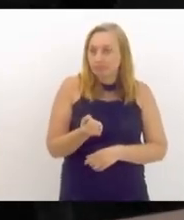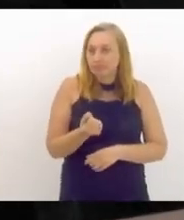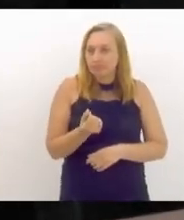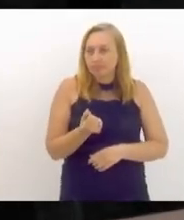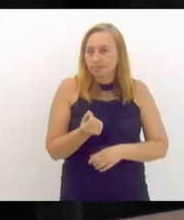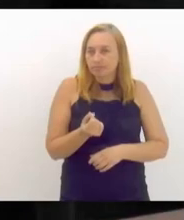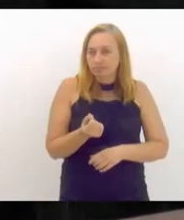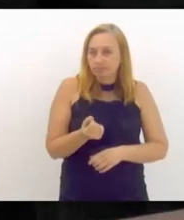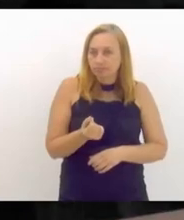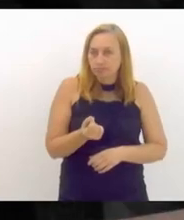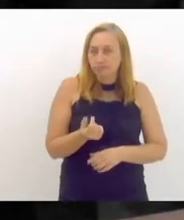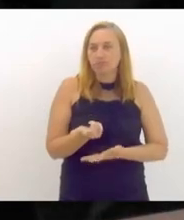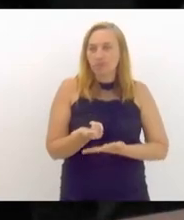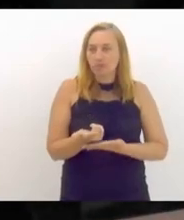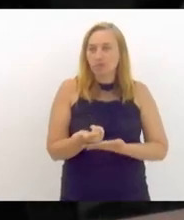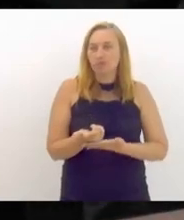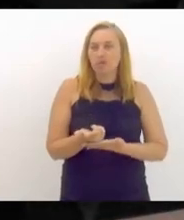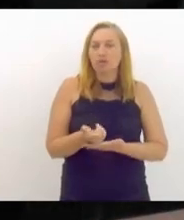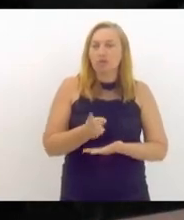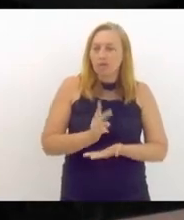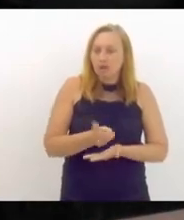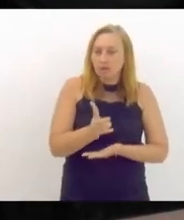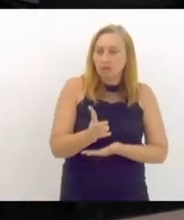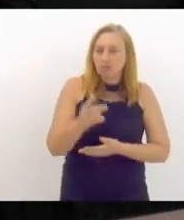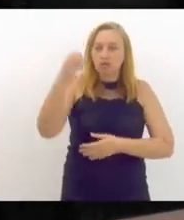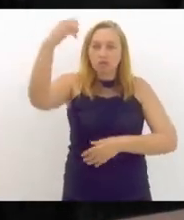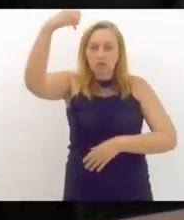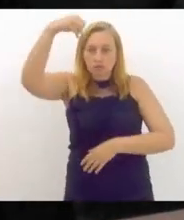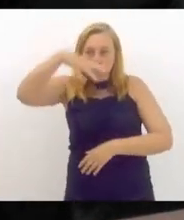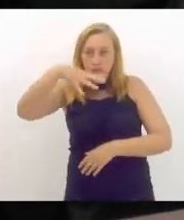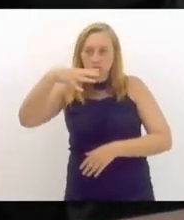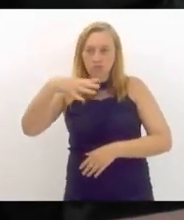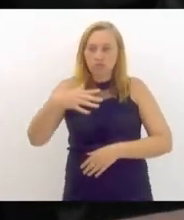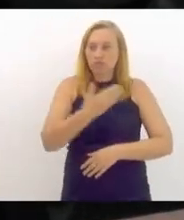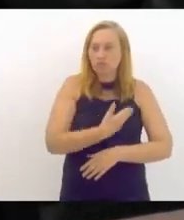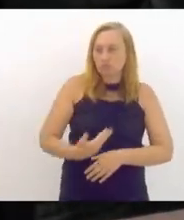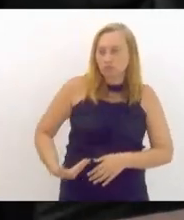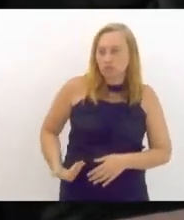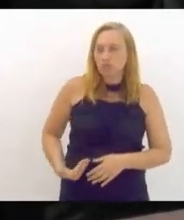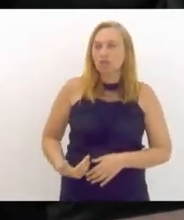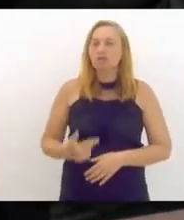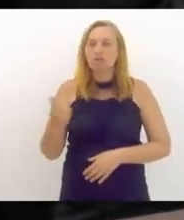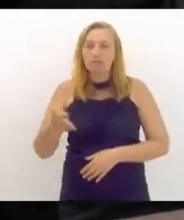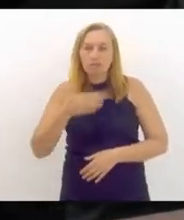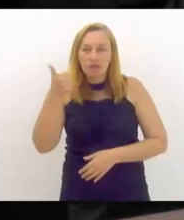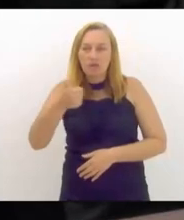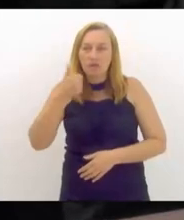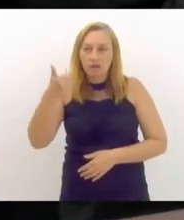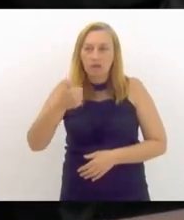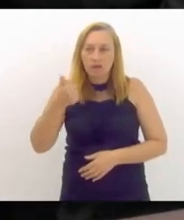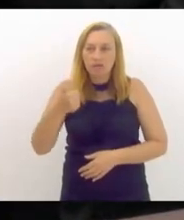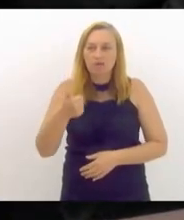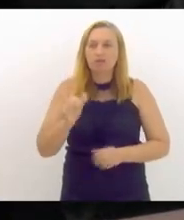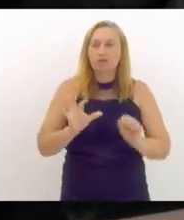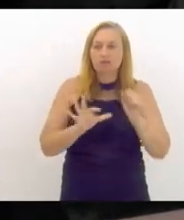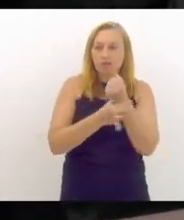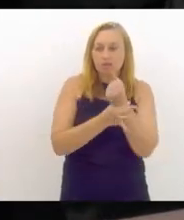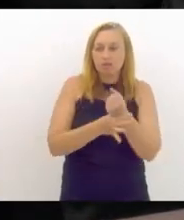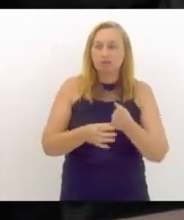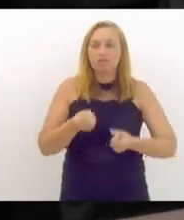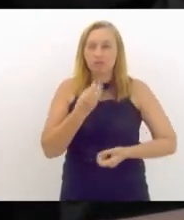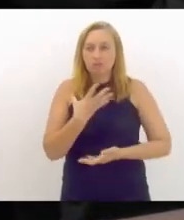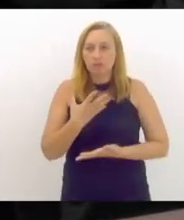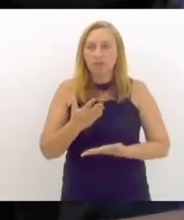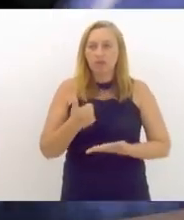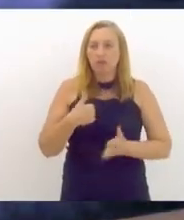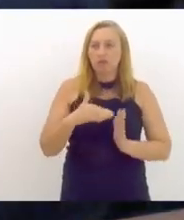para manterem a iluminação dentro dos seus municípios e melhorar a questão da segurança. Pois bem, então eu